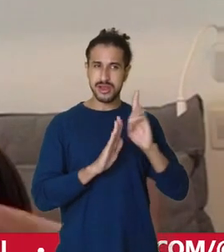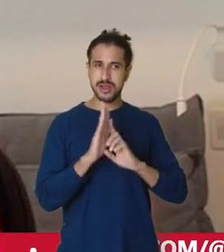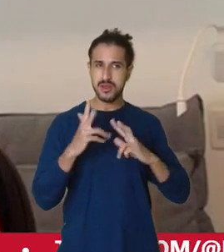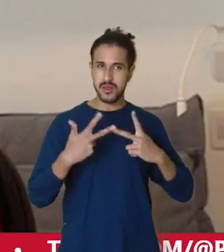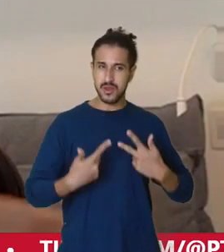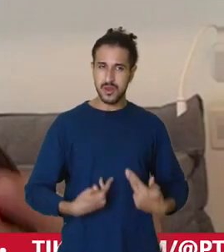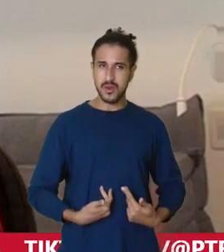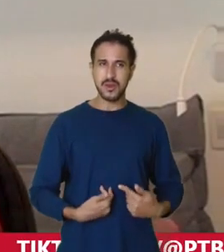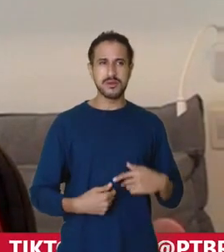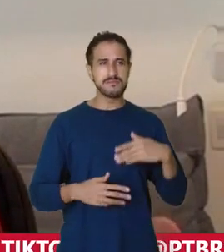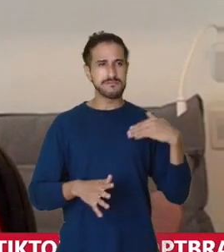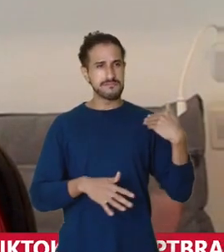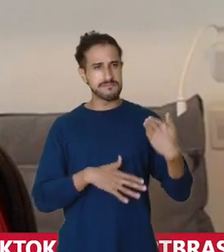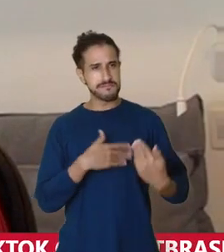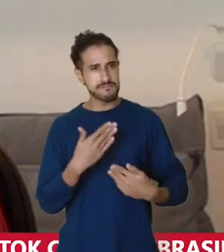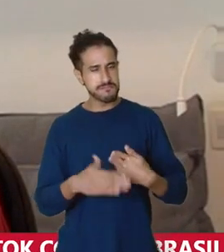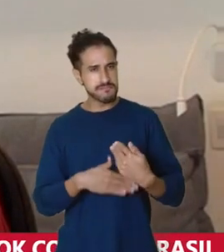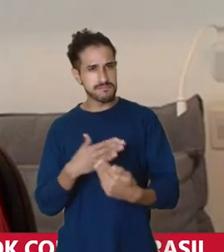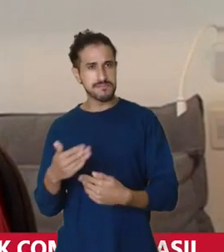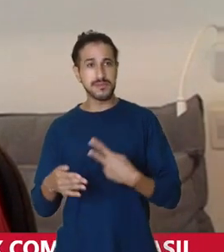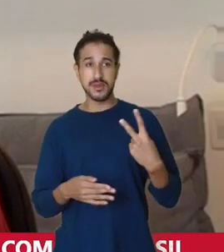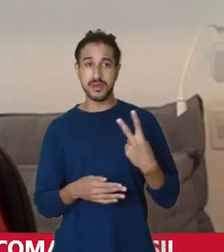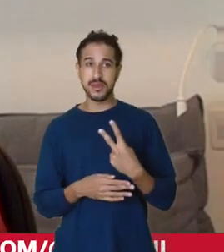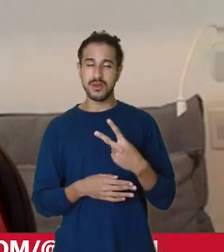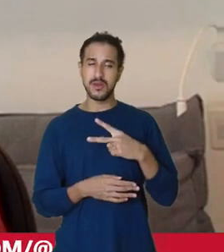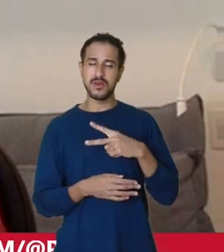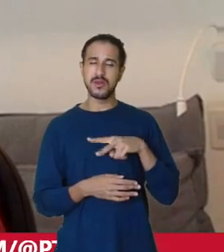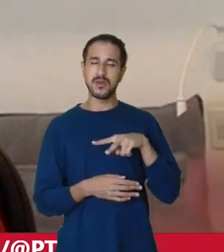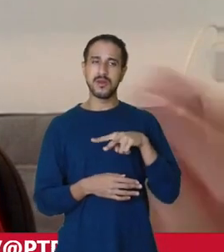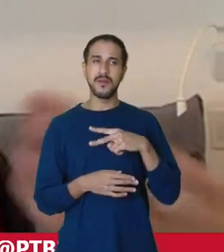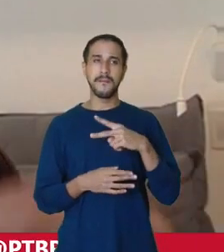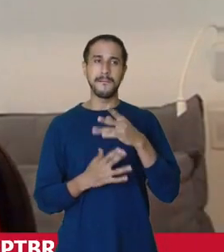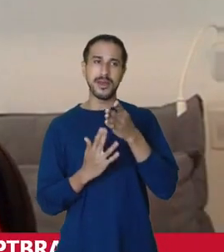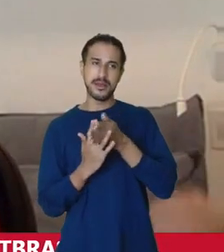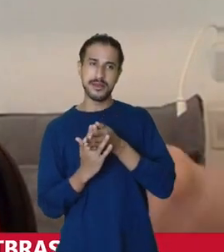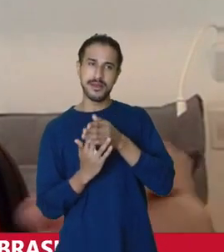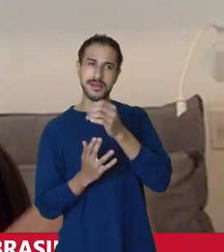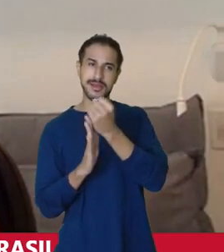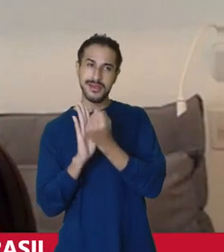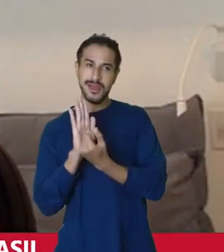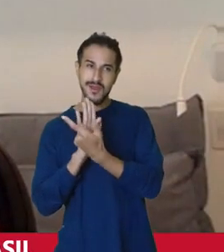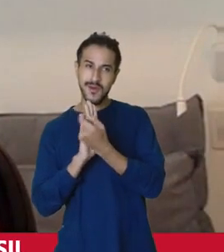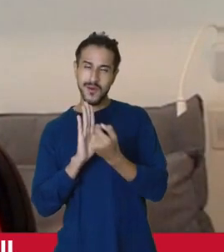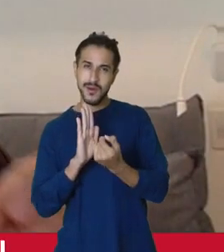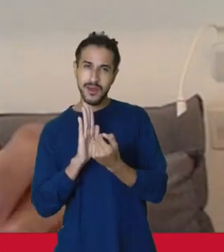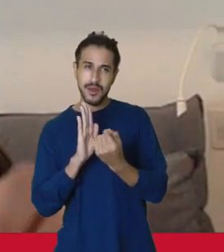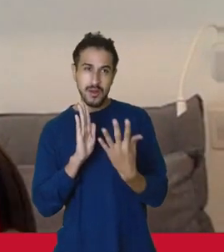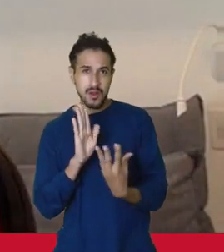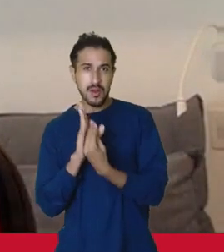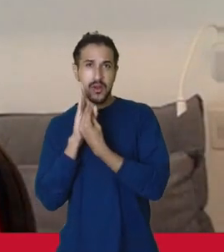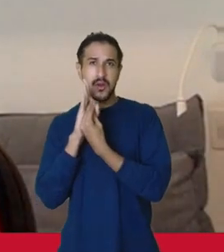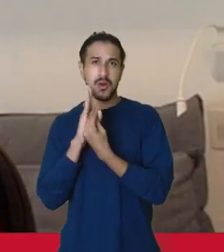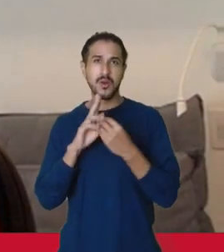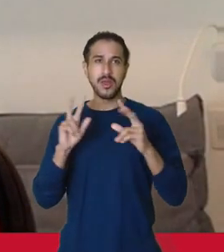Humanos, paulatinamente, na segunda metade do século XX, ele incorpora a questão do